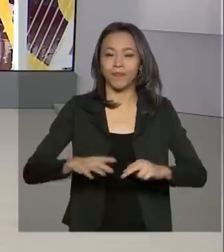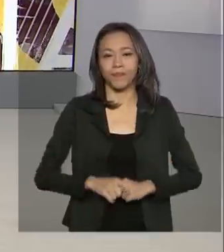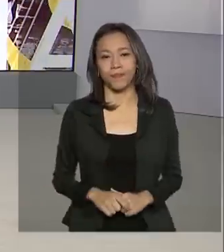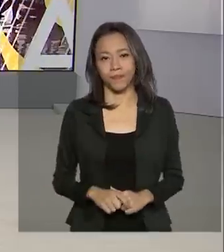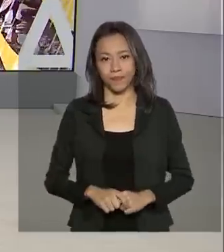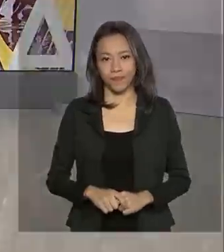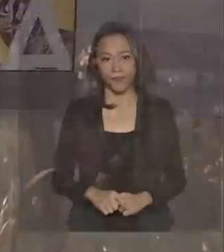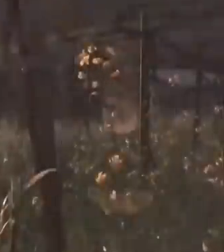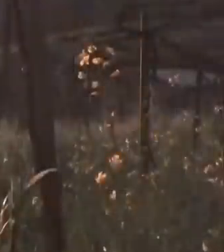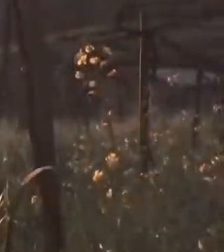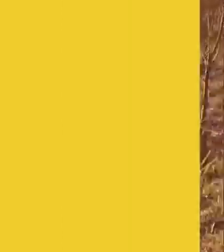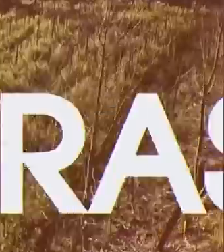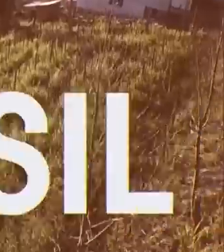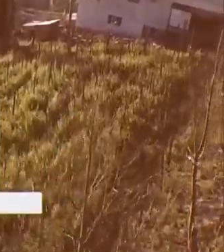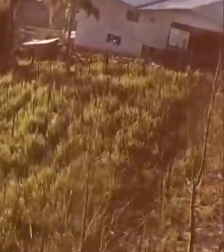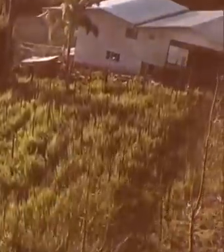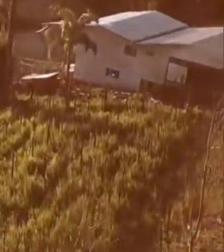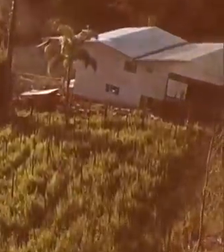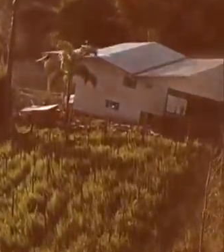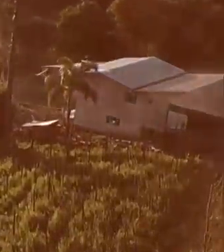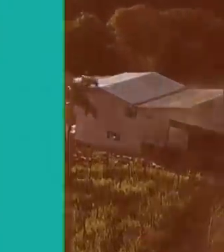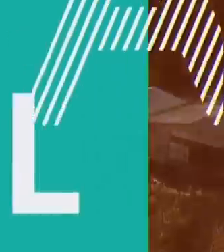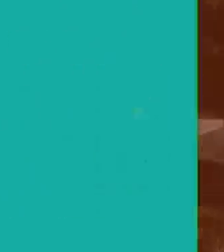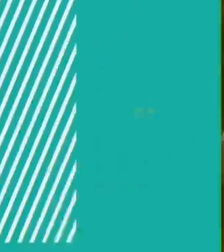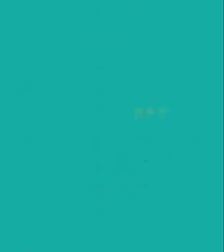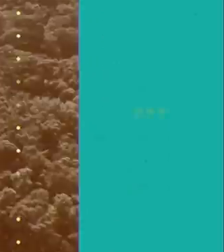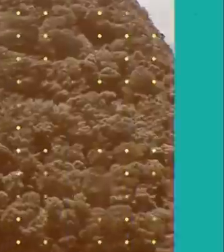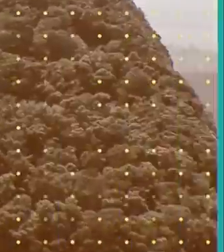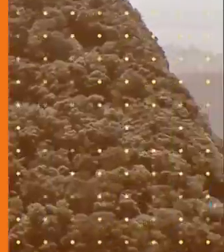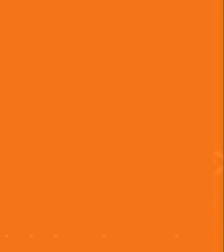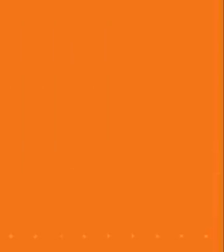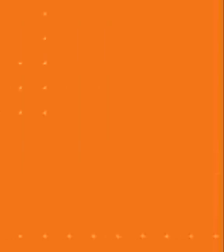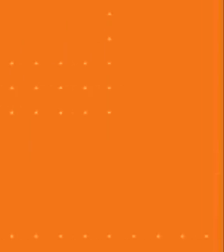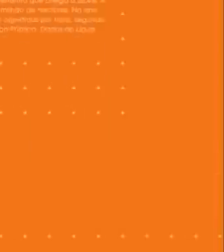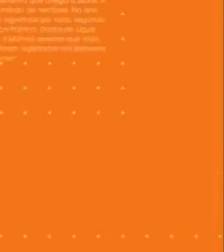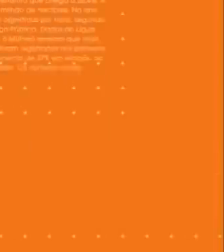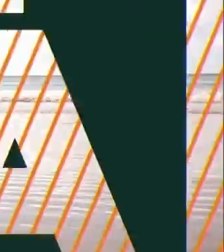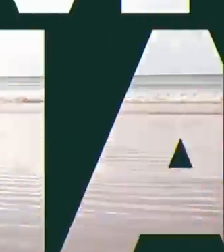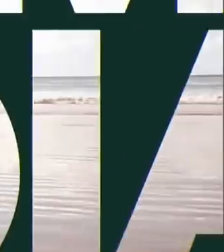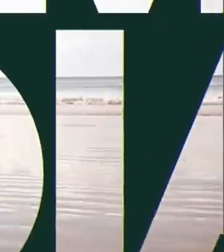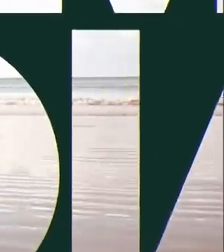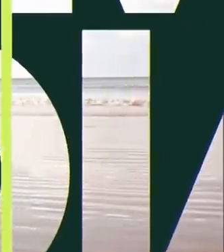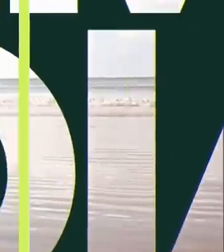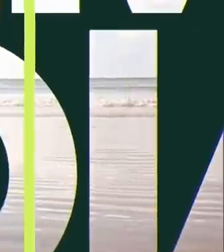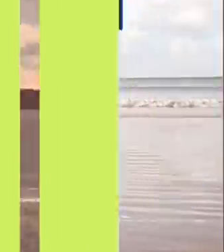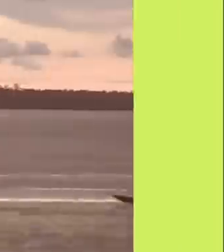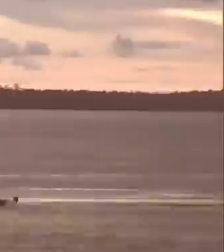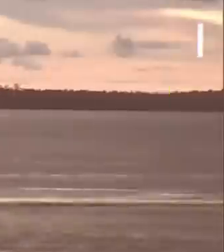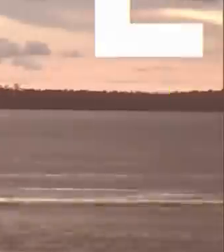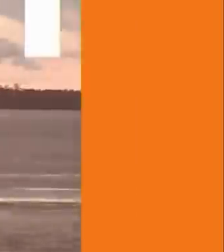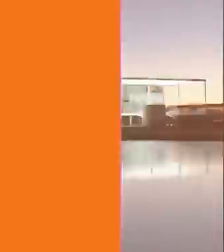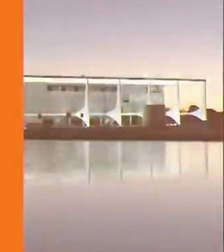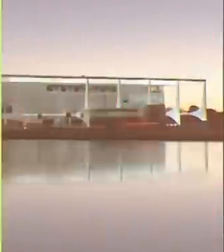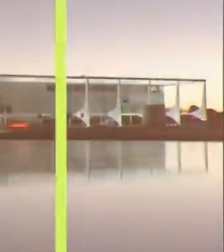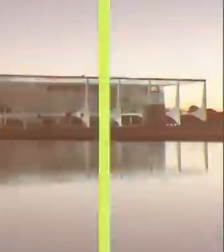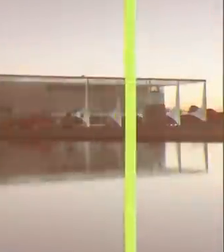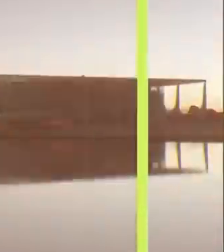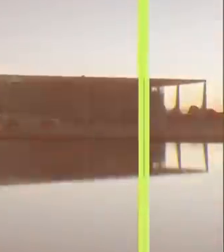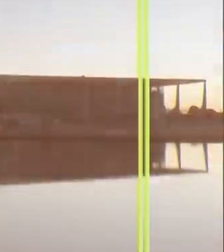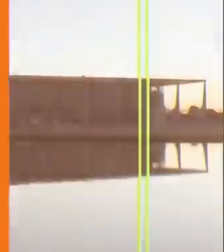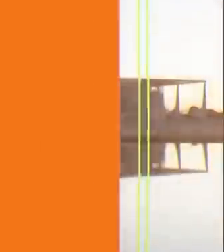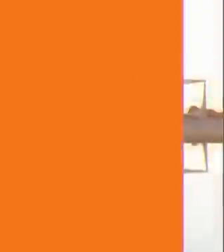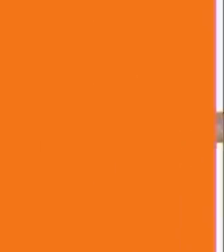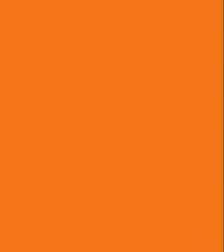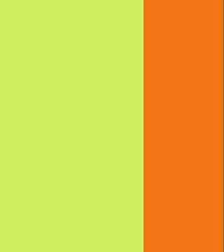começa agora é e aí e